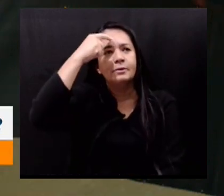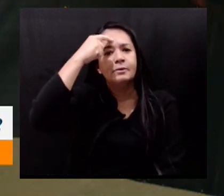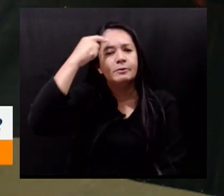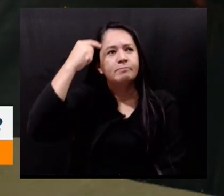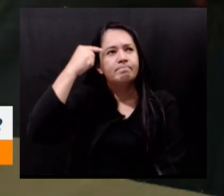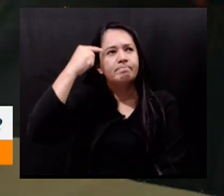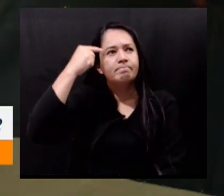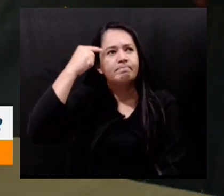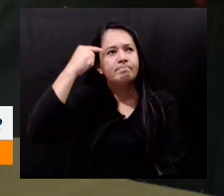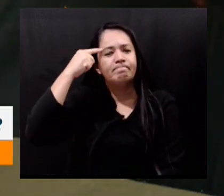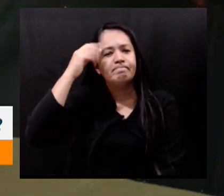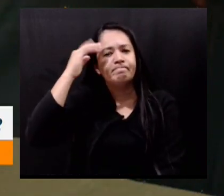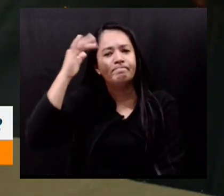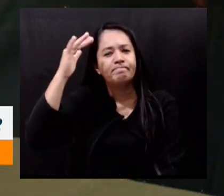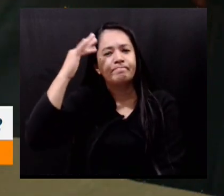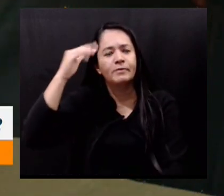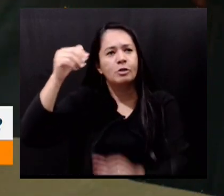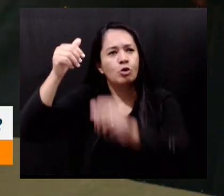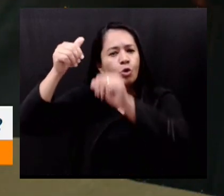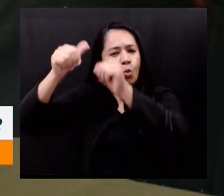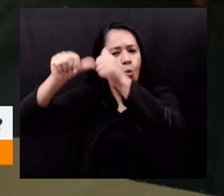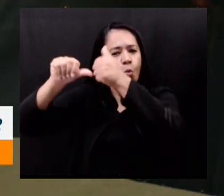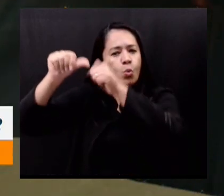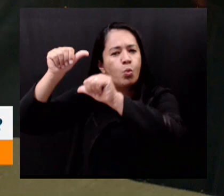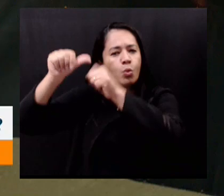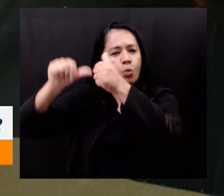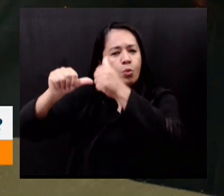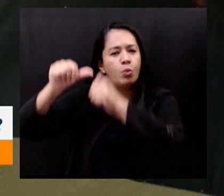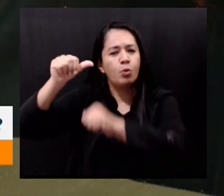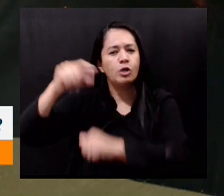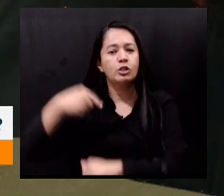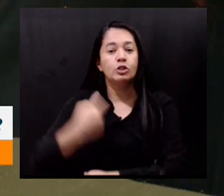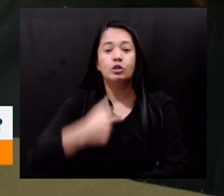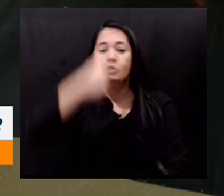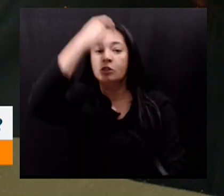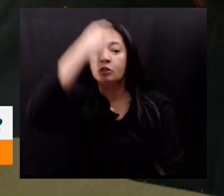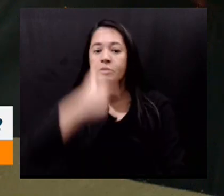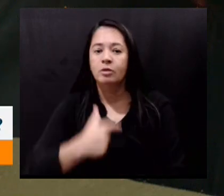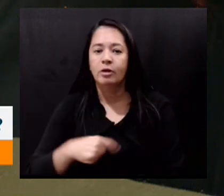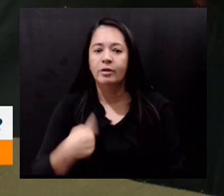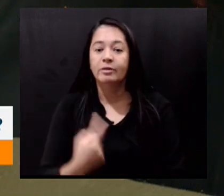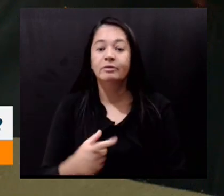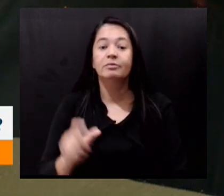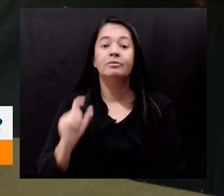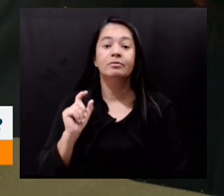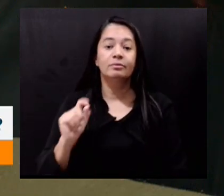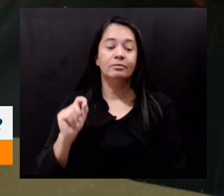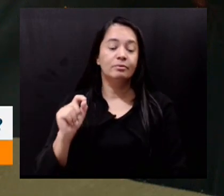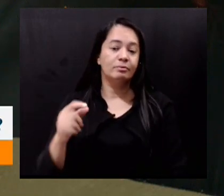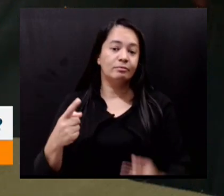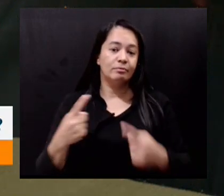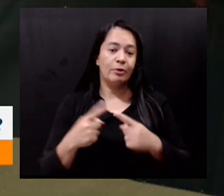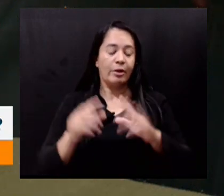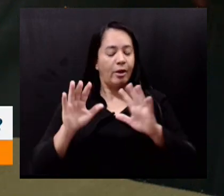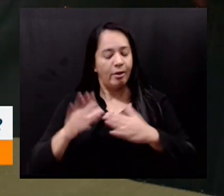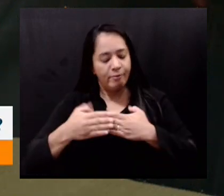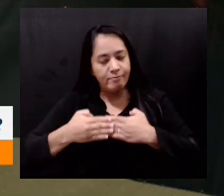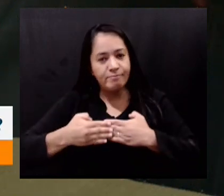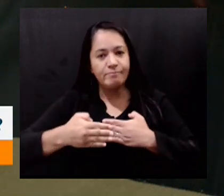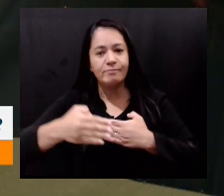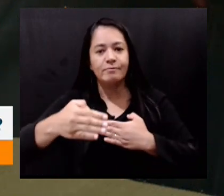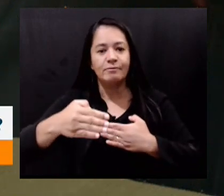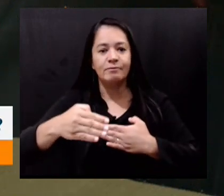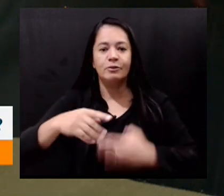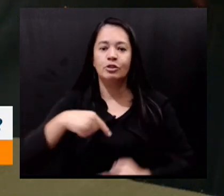uma análise reflexiva de quem somos nós, né, porque aí a partir disso a gente vai